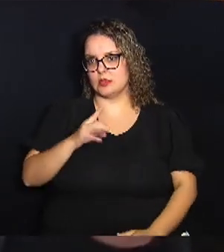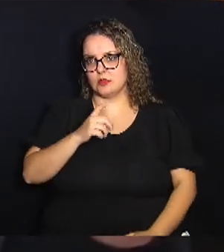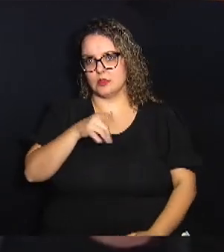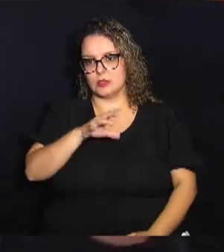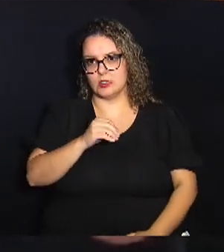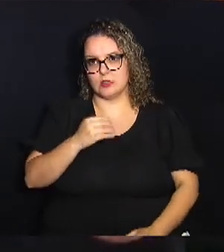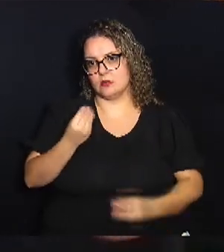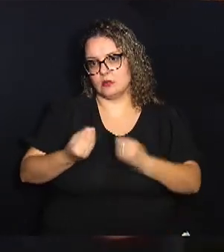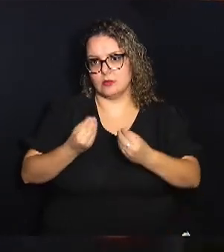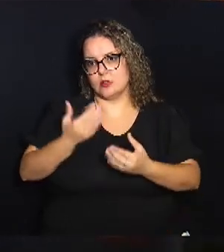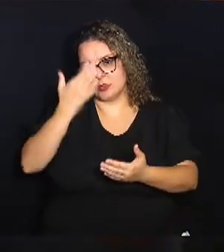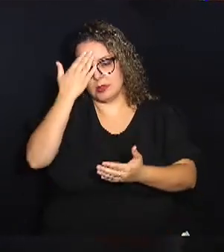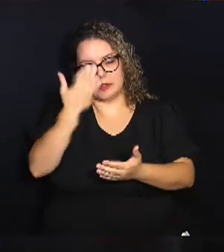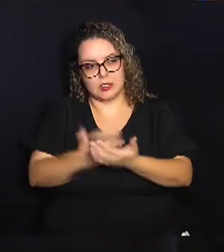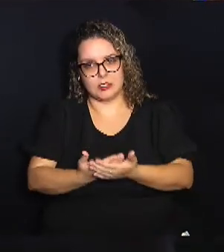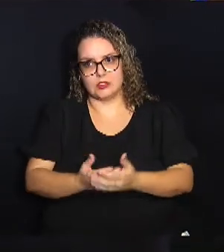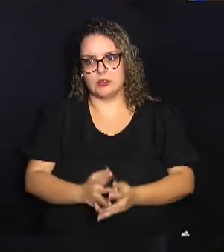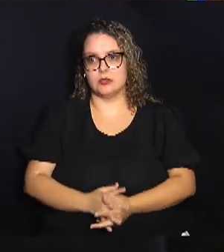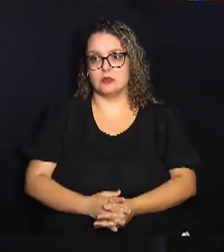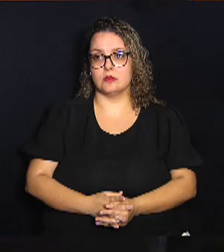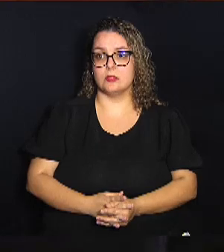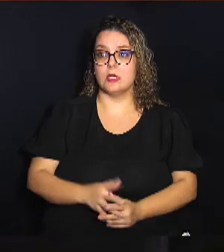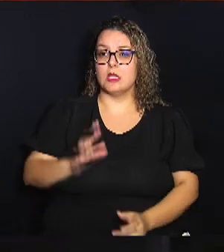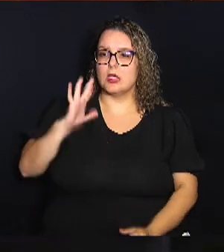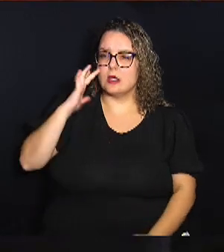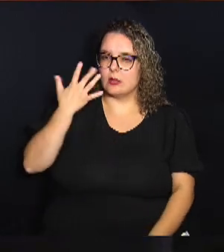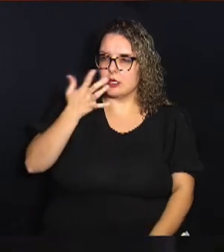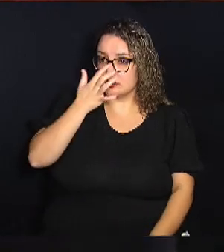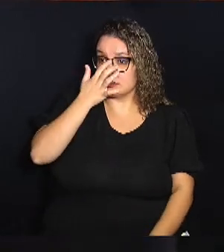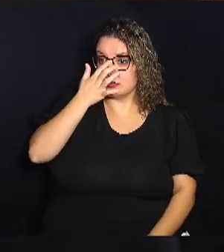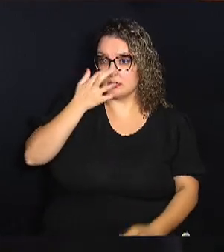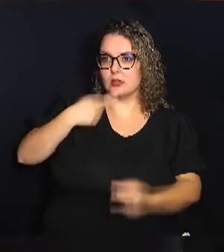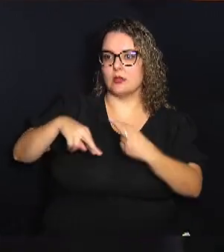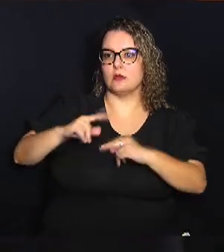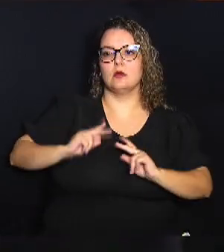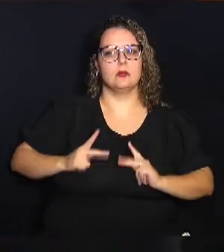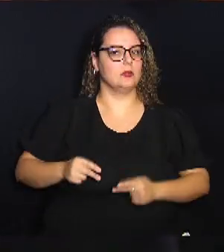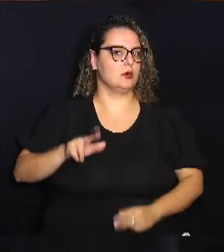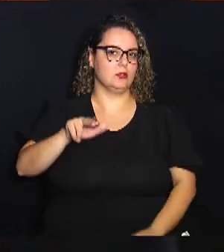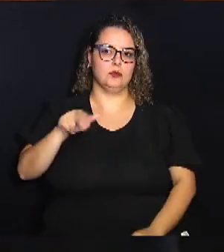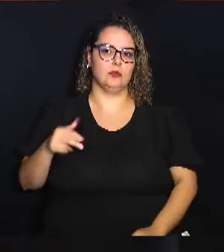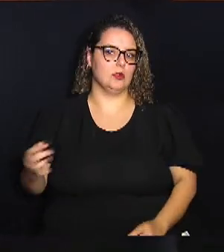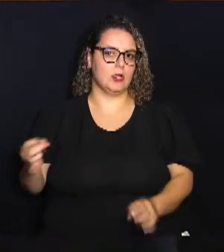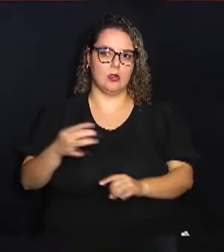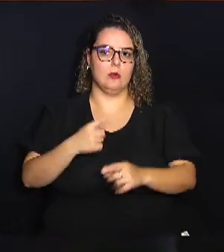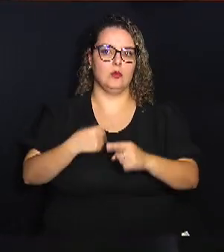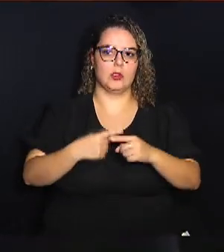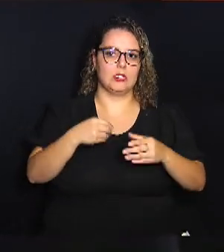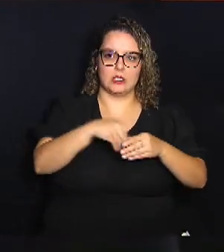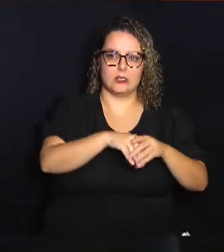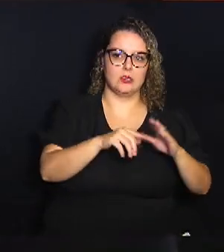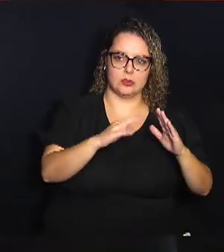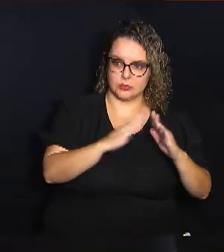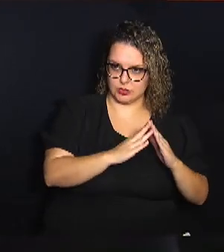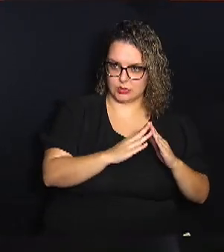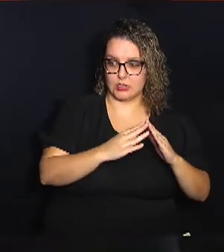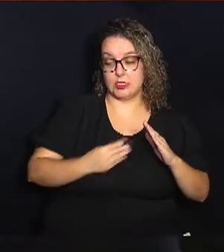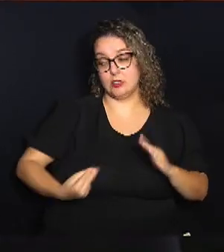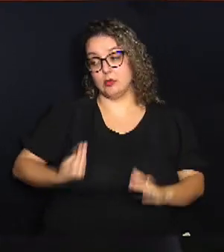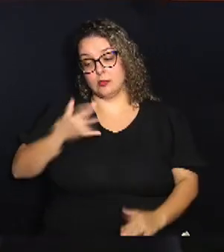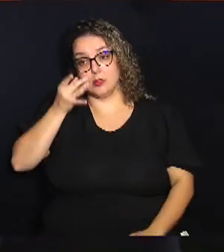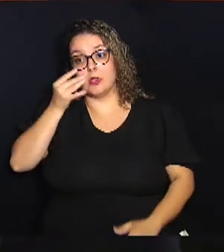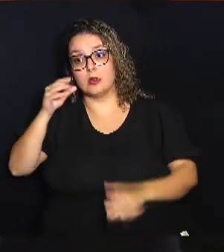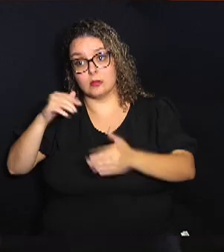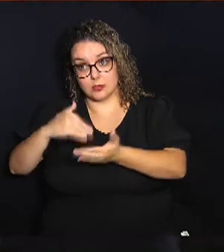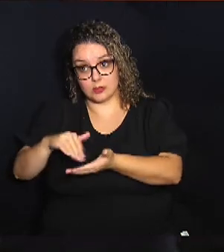você acredita nisso? Eu acho que as relações humanas não acabam porque você está em casa. Então, estar presente dentro do